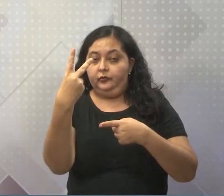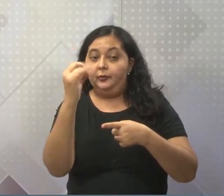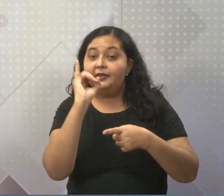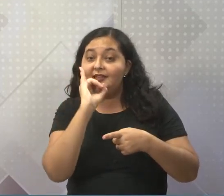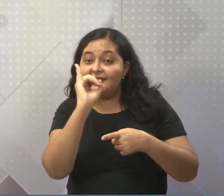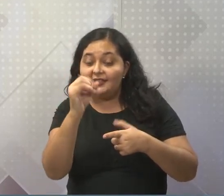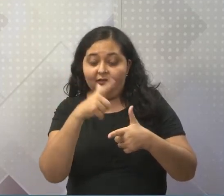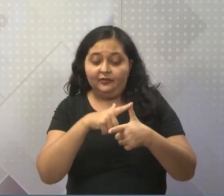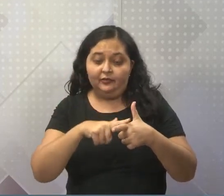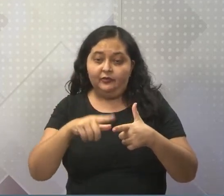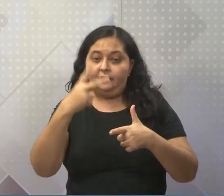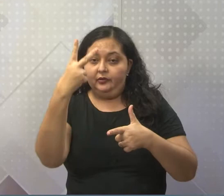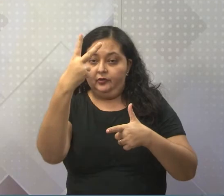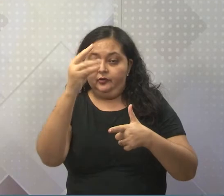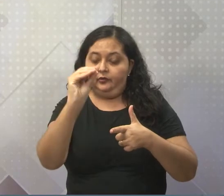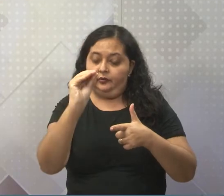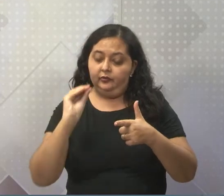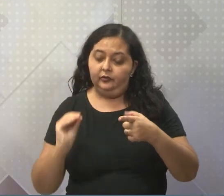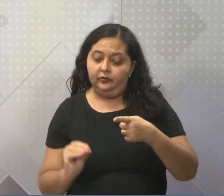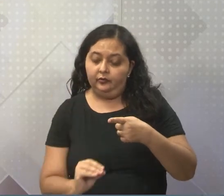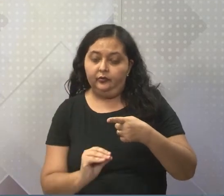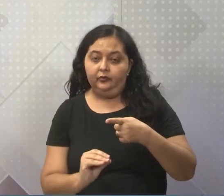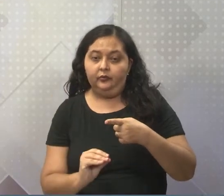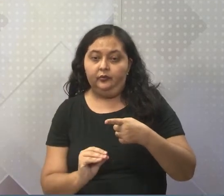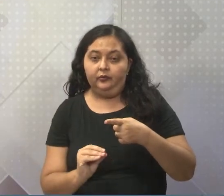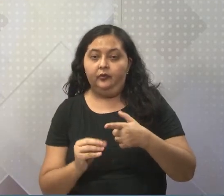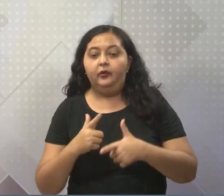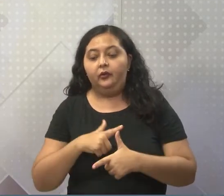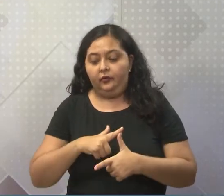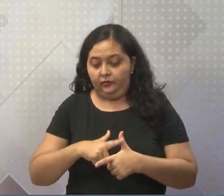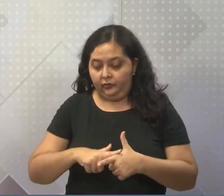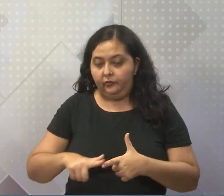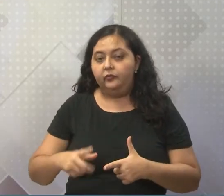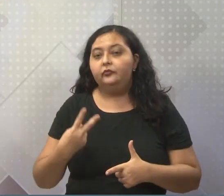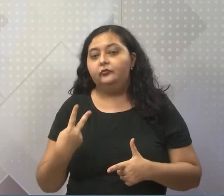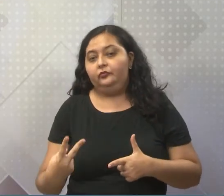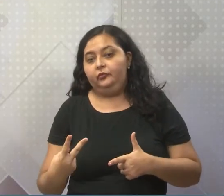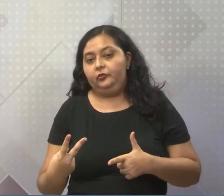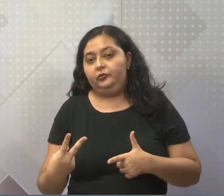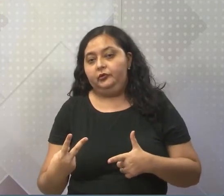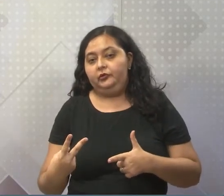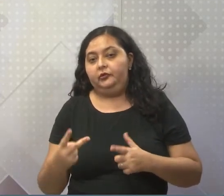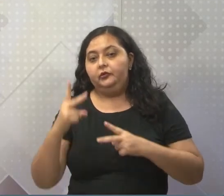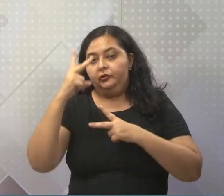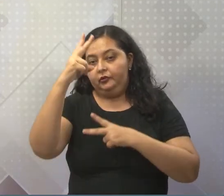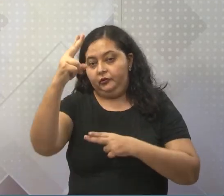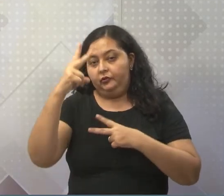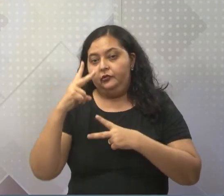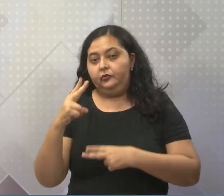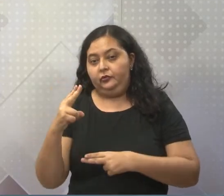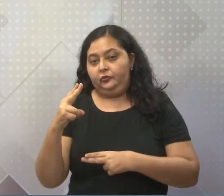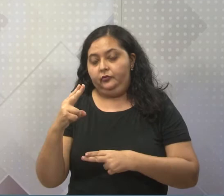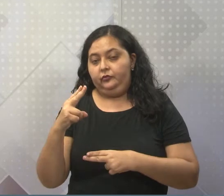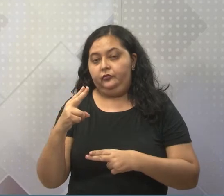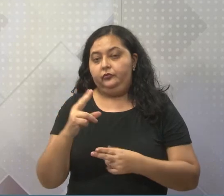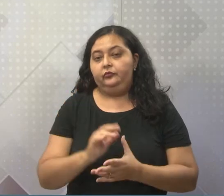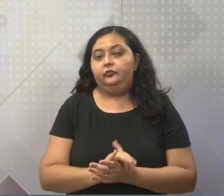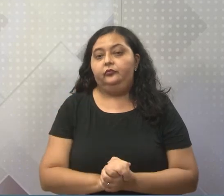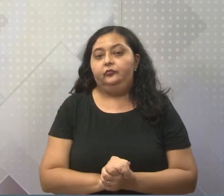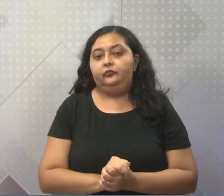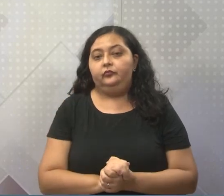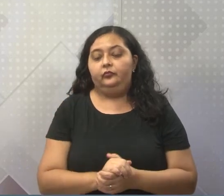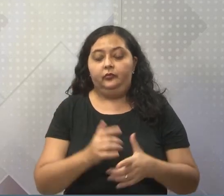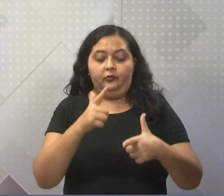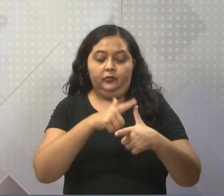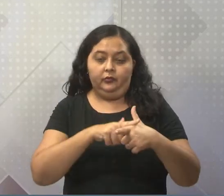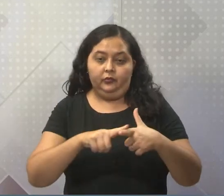cima por 2, eu preciso dividir o meu denominador por 2. Então, dividindo